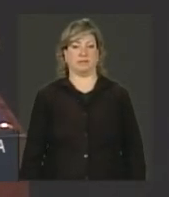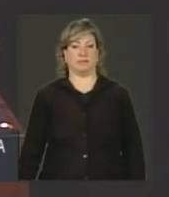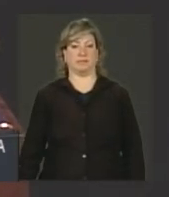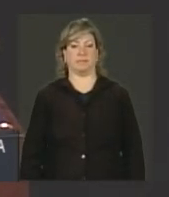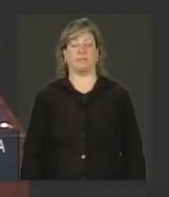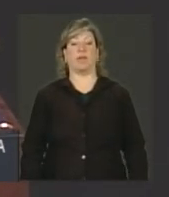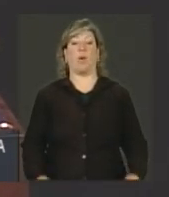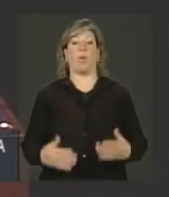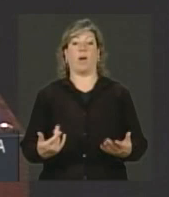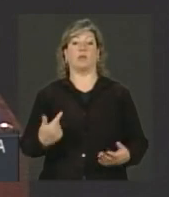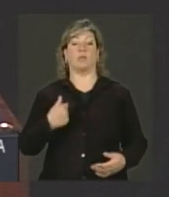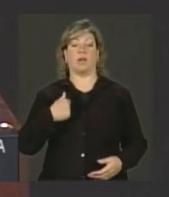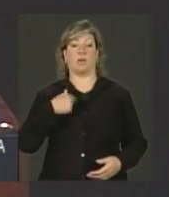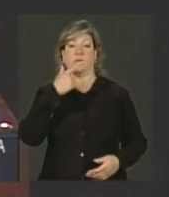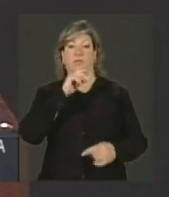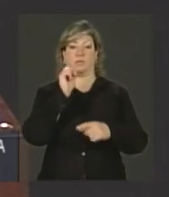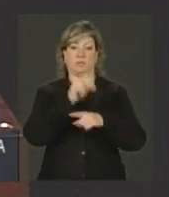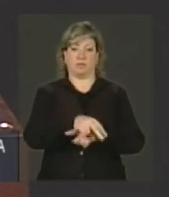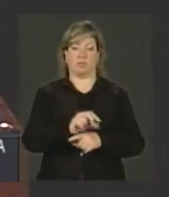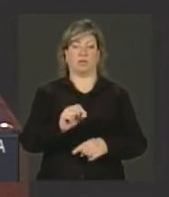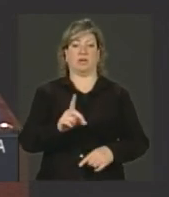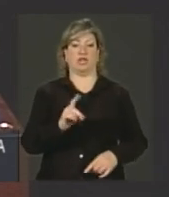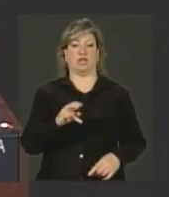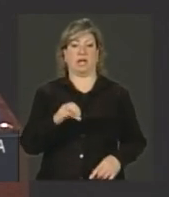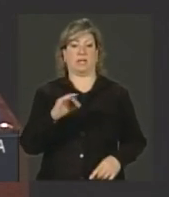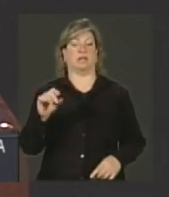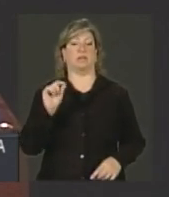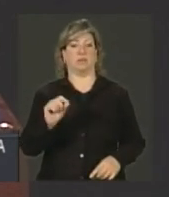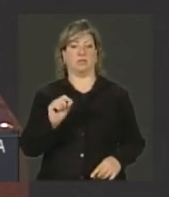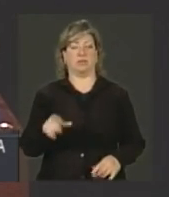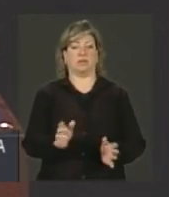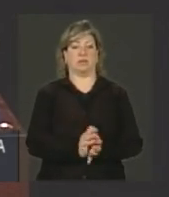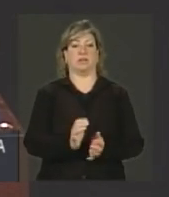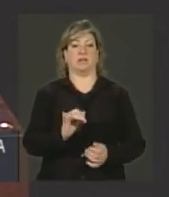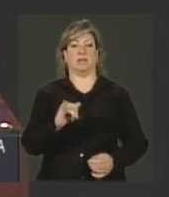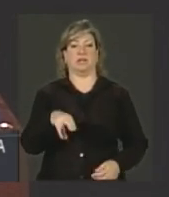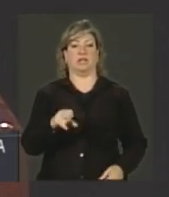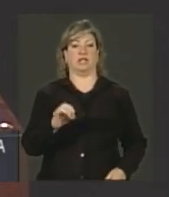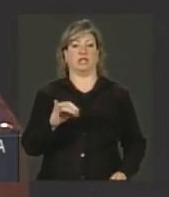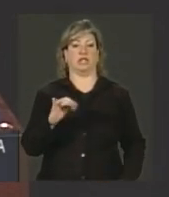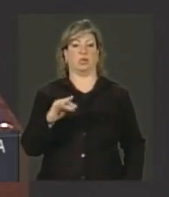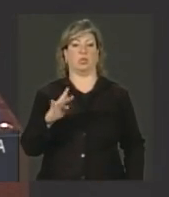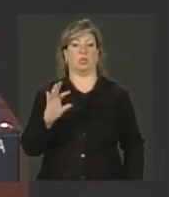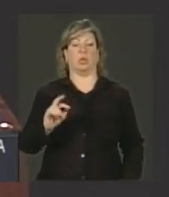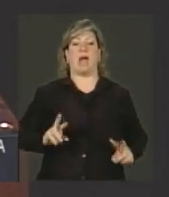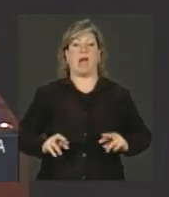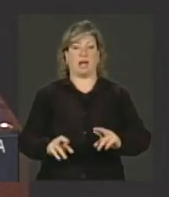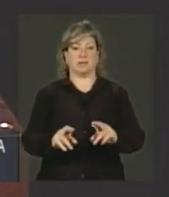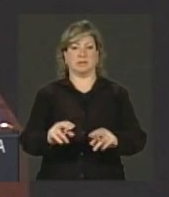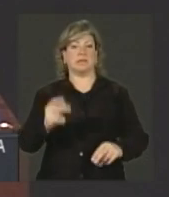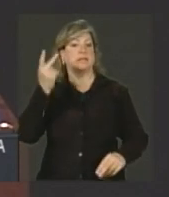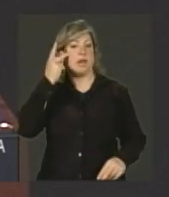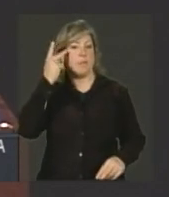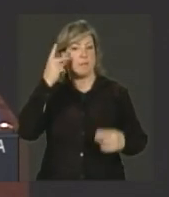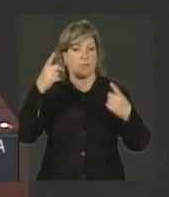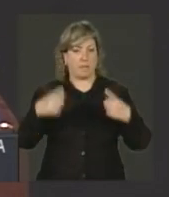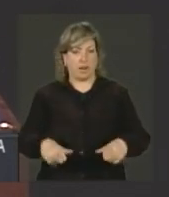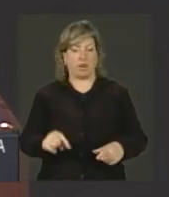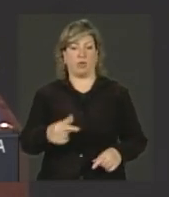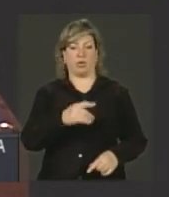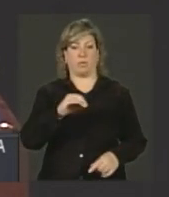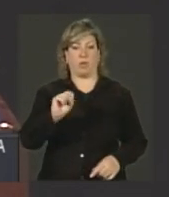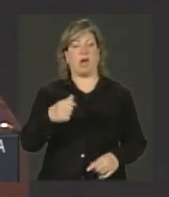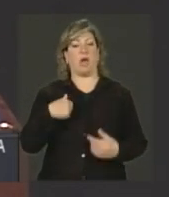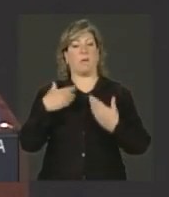Quando eu assumi a direção do projeto de criação do Instituto de Câncer do Estado de São Paulo, em 2008, pedi ao